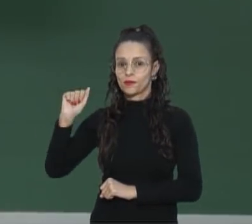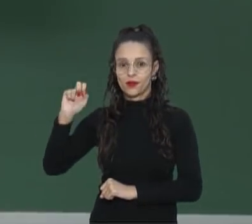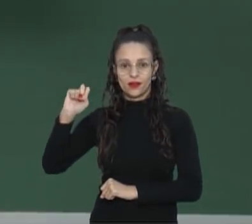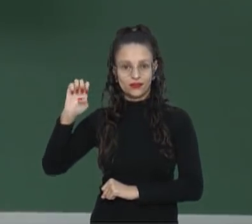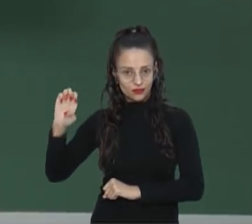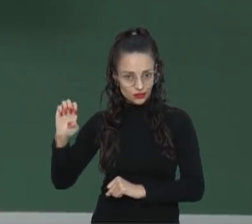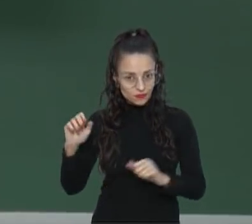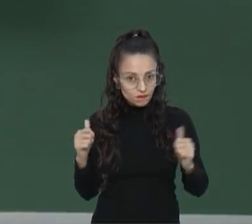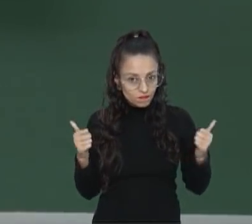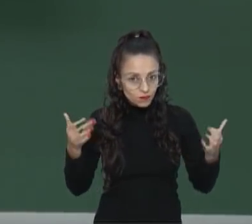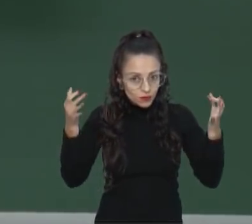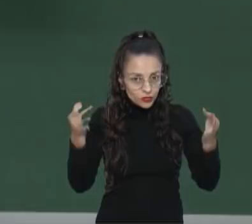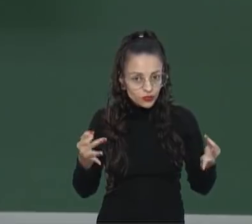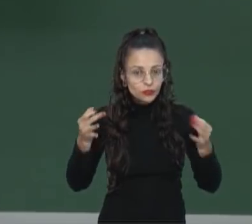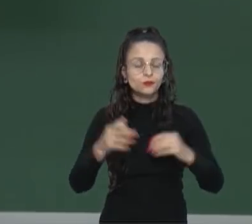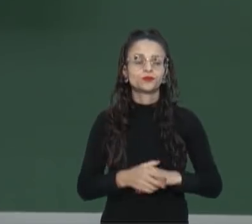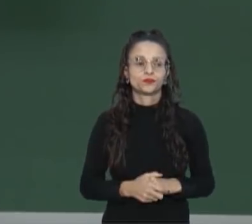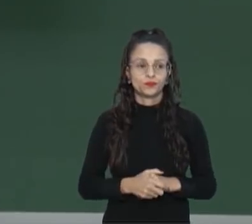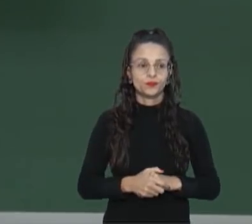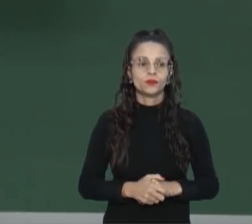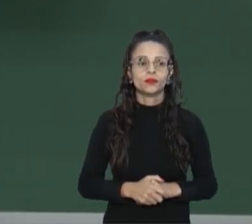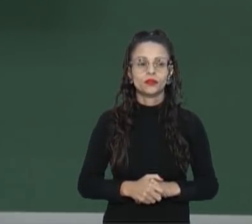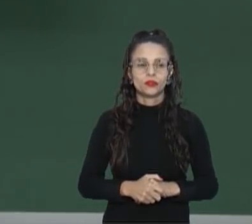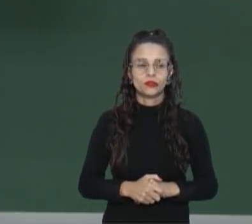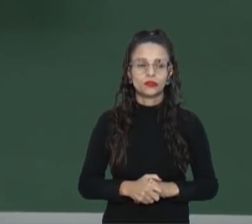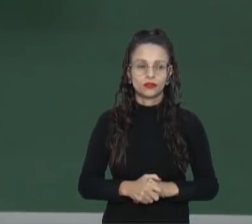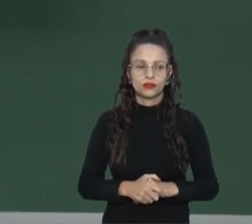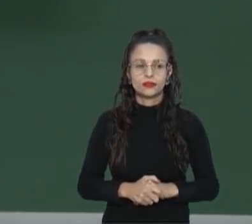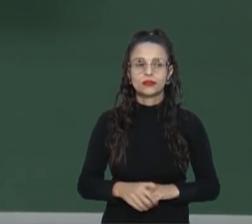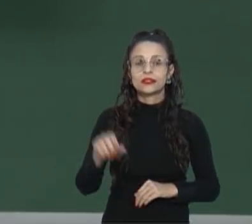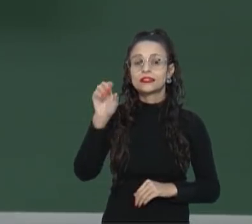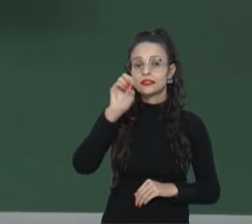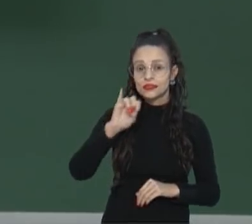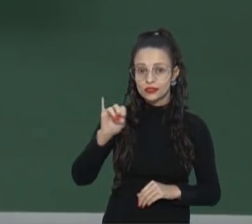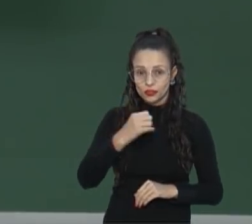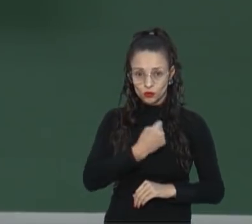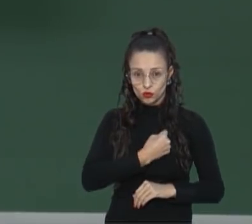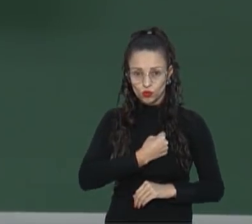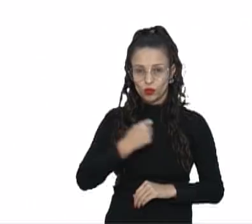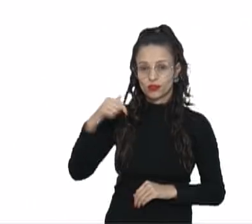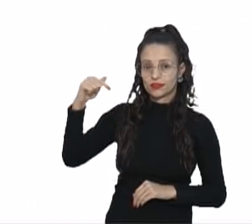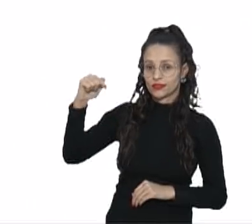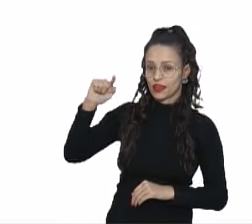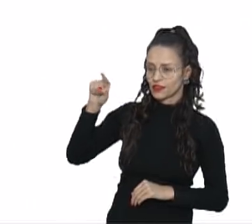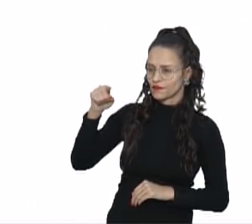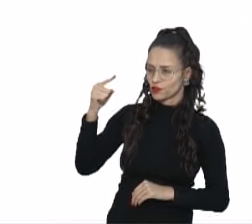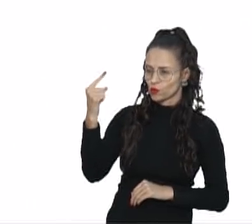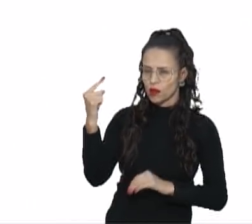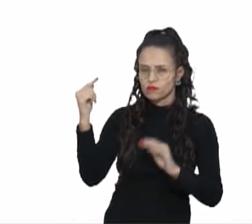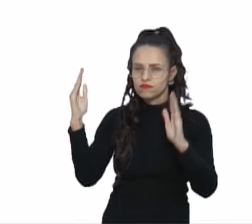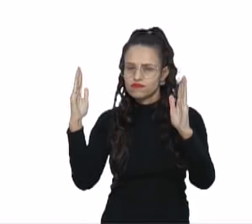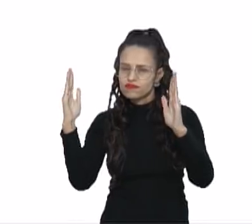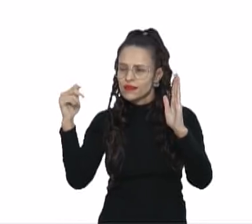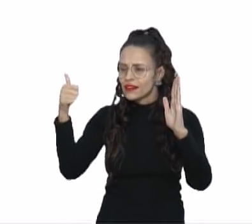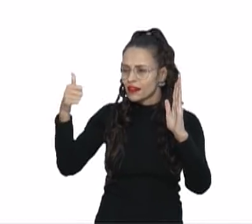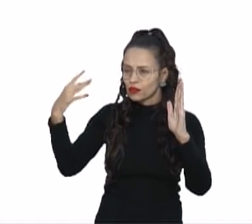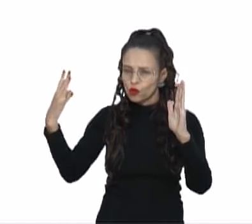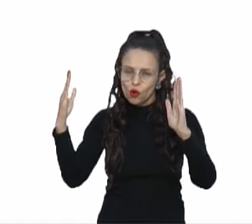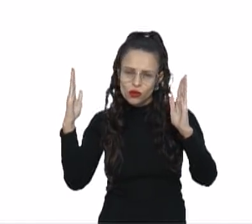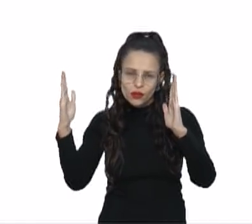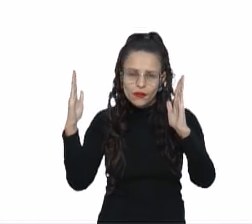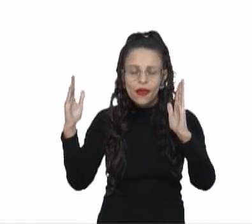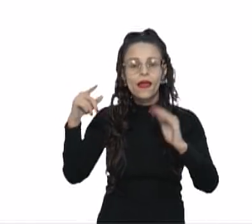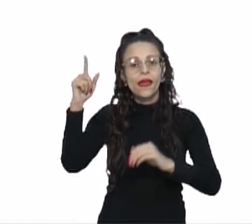alcalino. Perfeito? Agora, se der um valor de 7,1 até 14, é uma